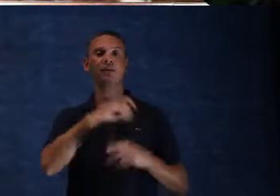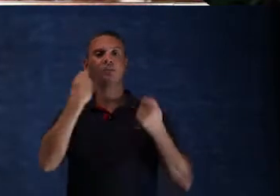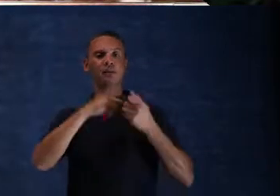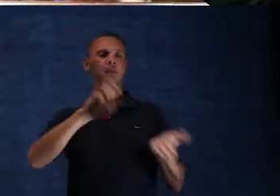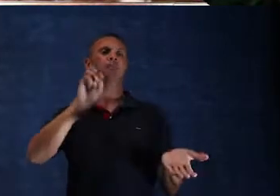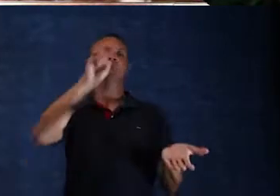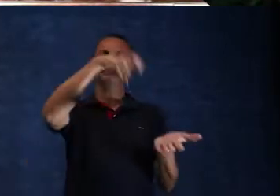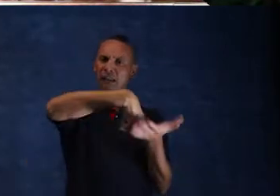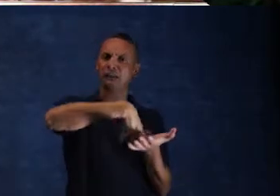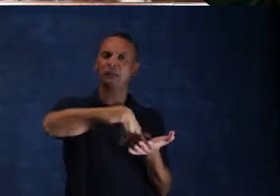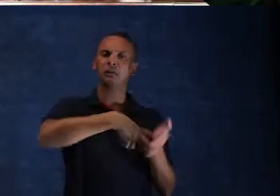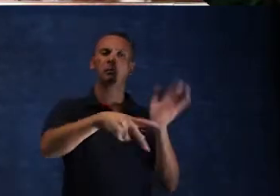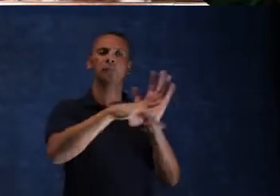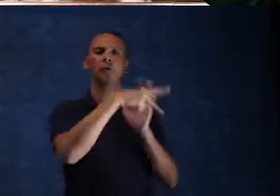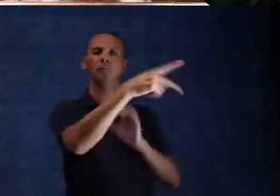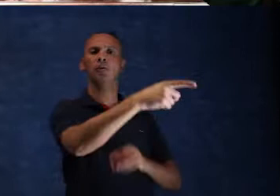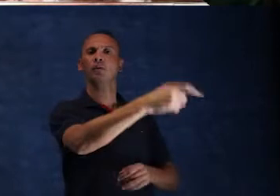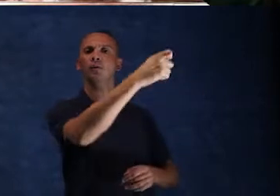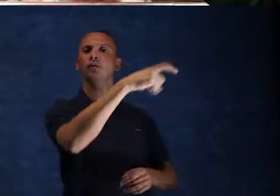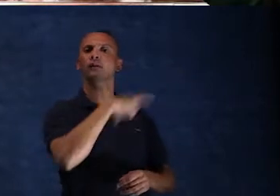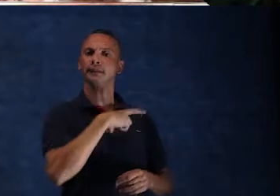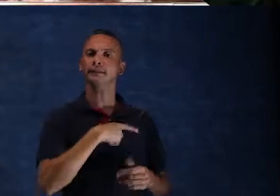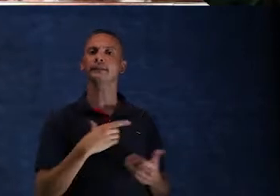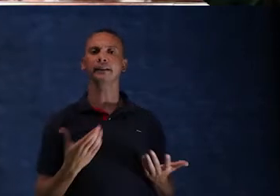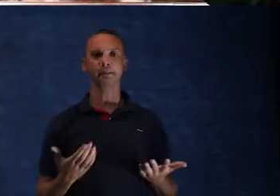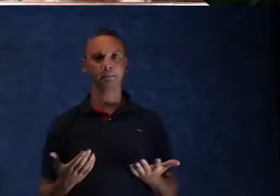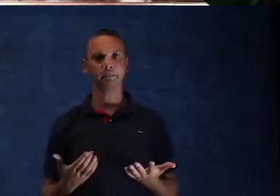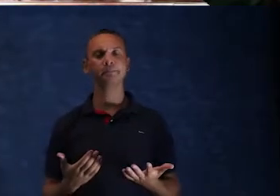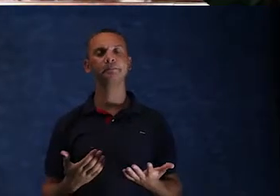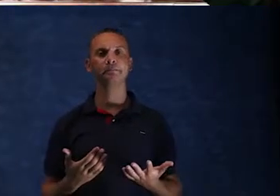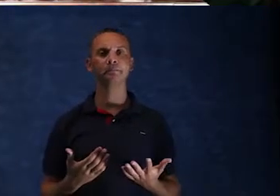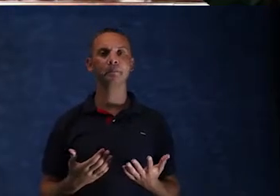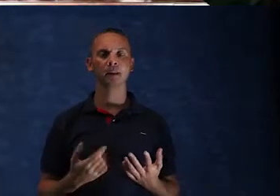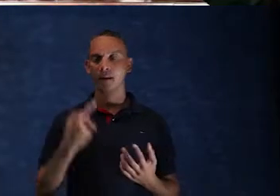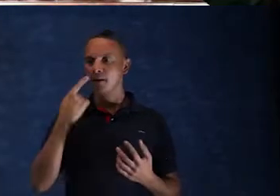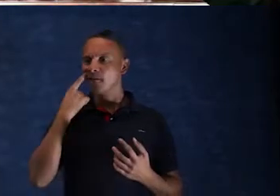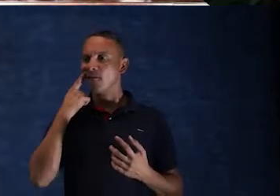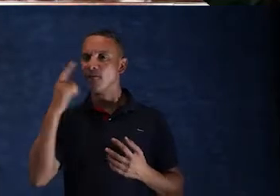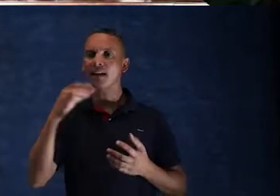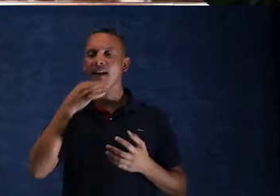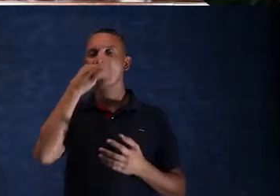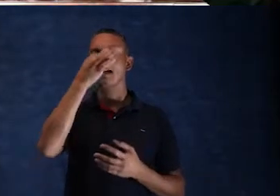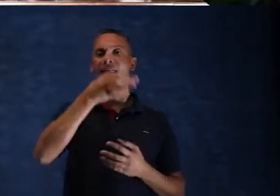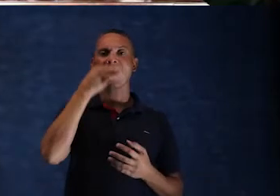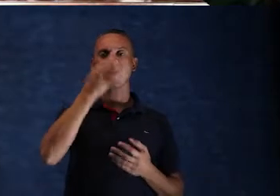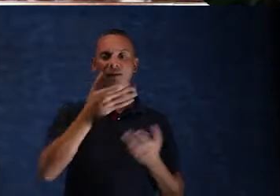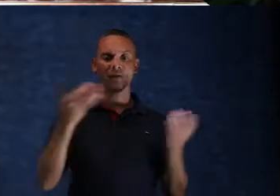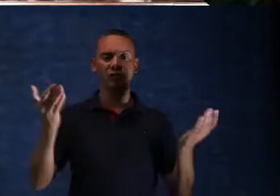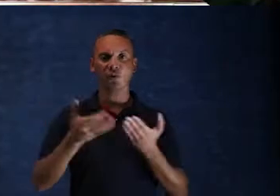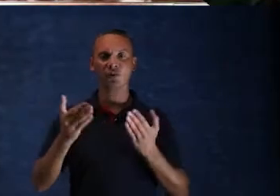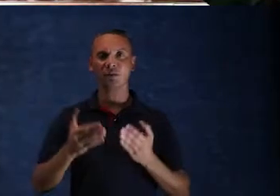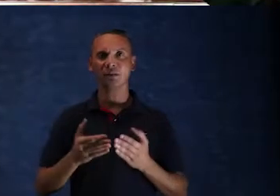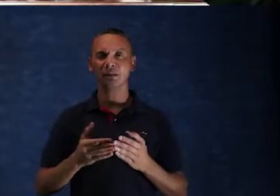castigo para o crime. E o que nós estamos vendo na narrativa contemporânea é que nem sempre